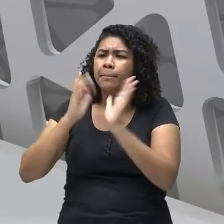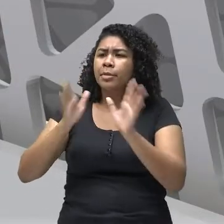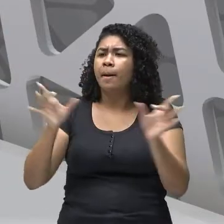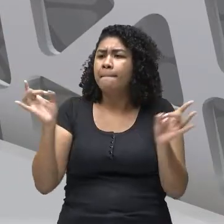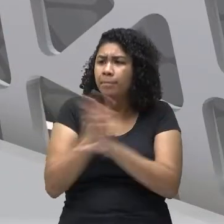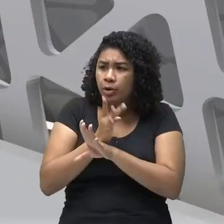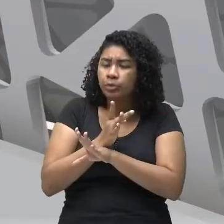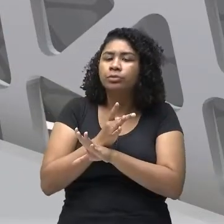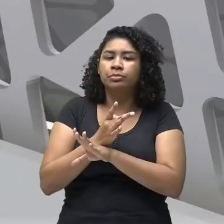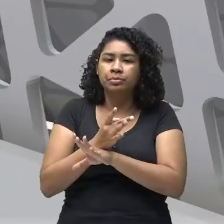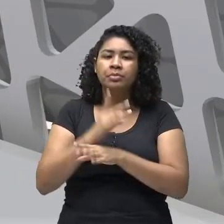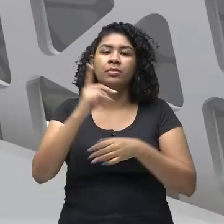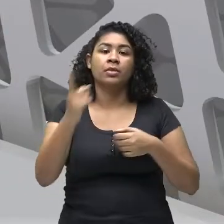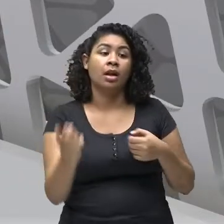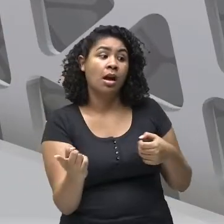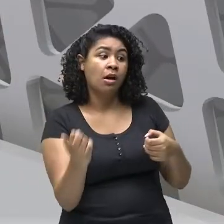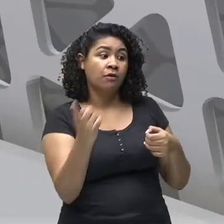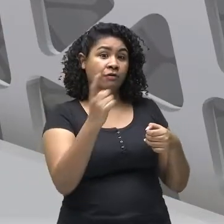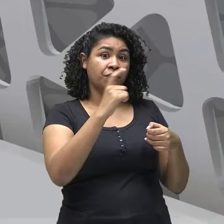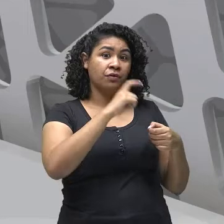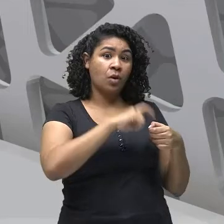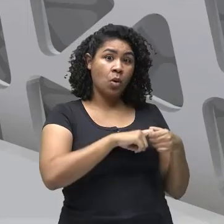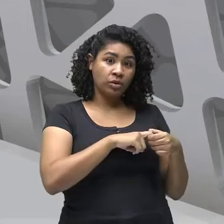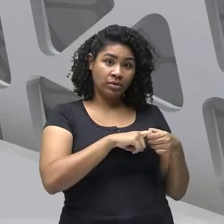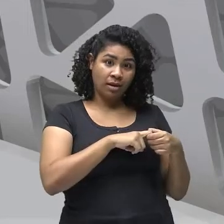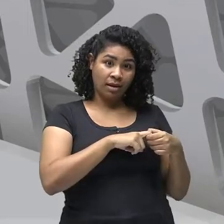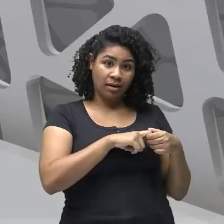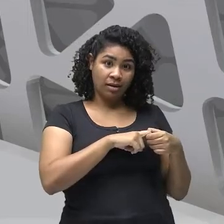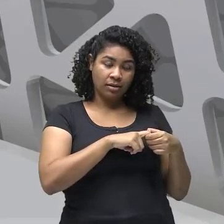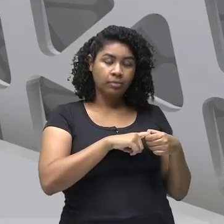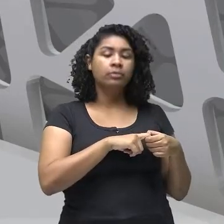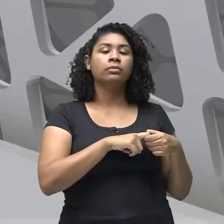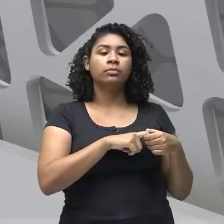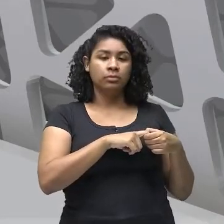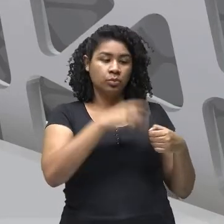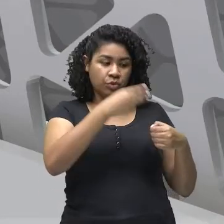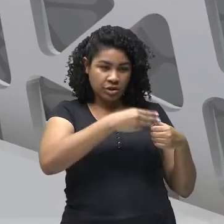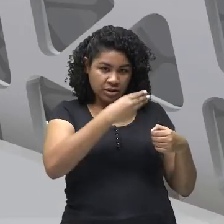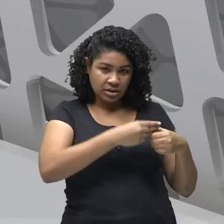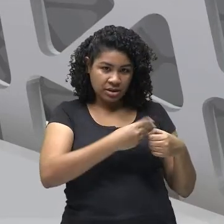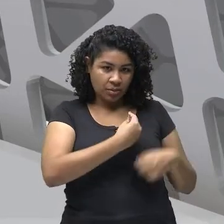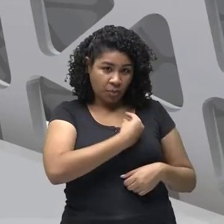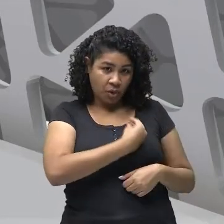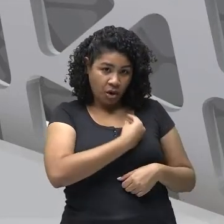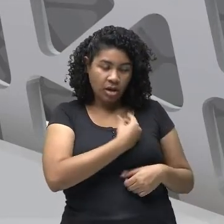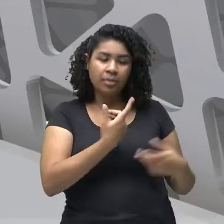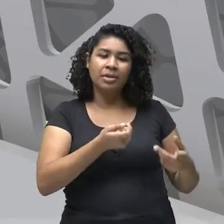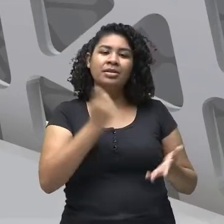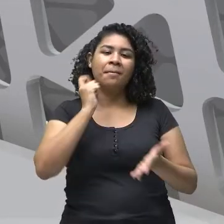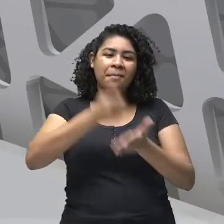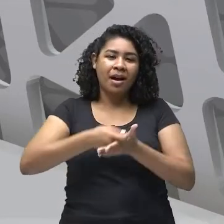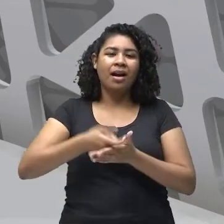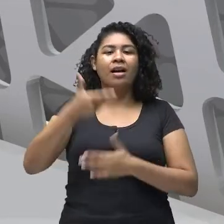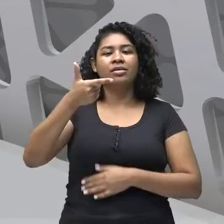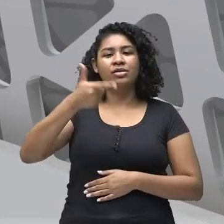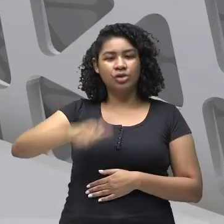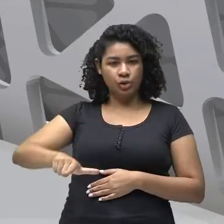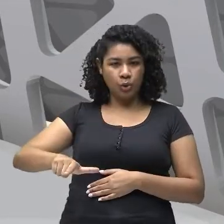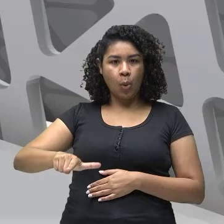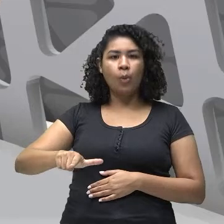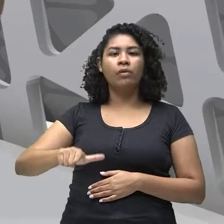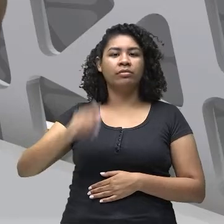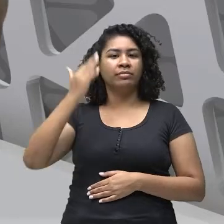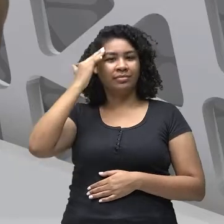você chegar de volta ao seu município, você tem que pagar os mesmos pedágios que você pagou de vinda, você vai ter que